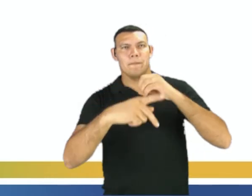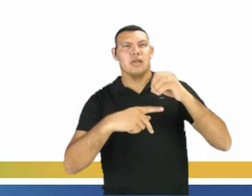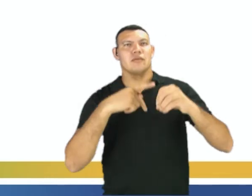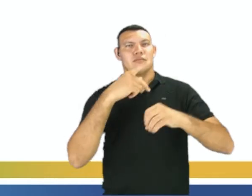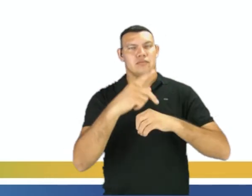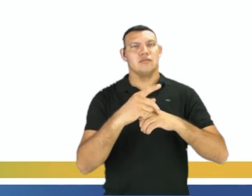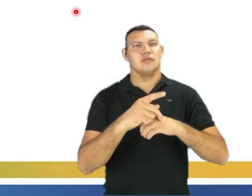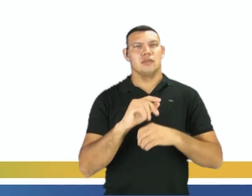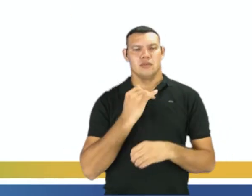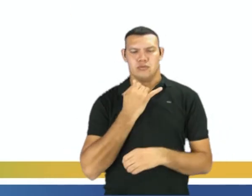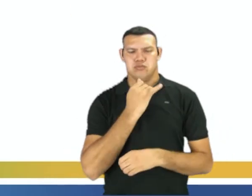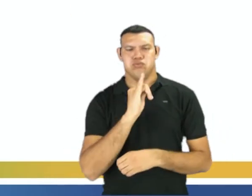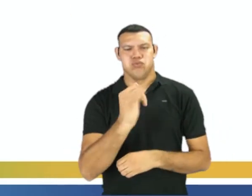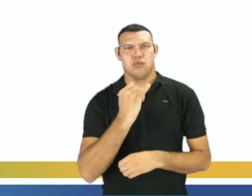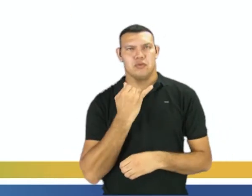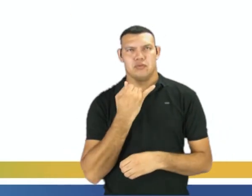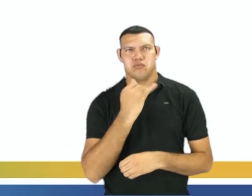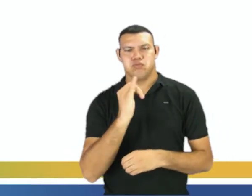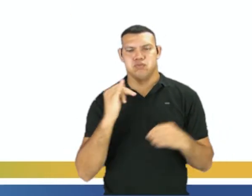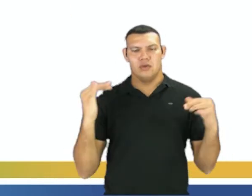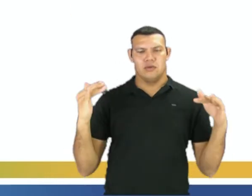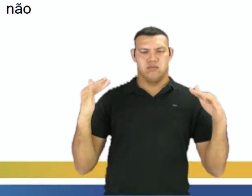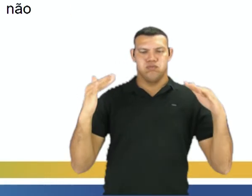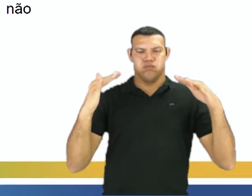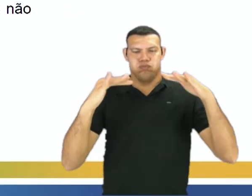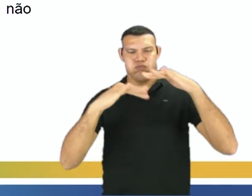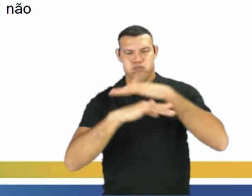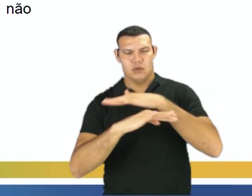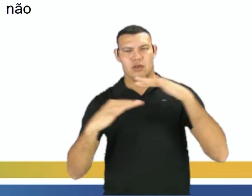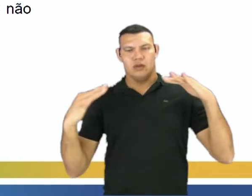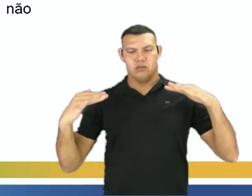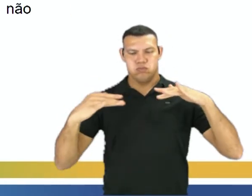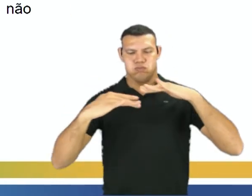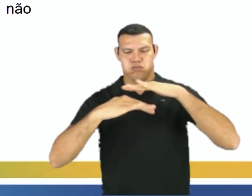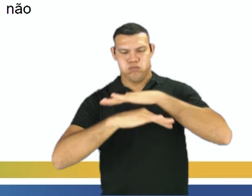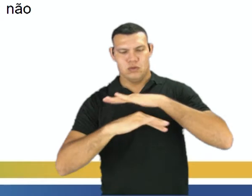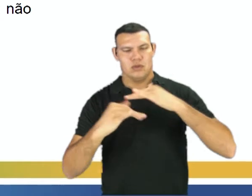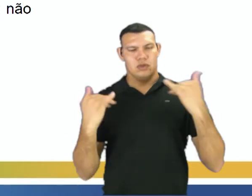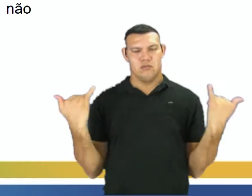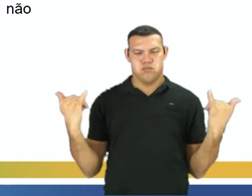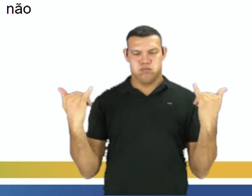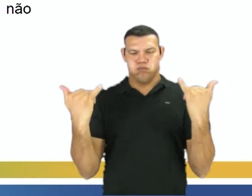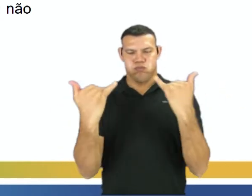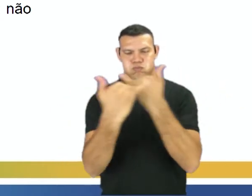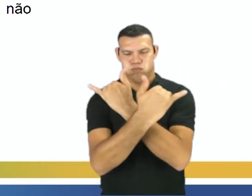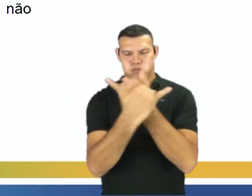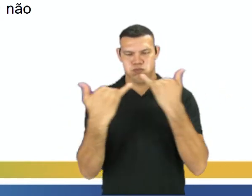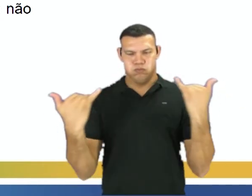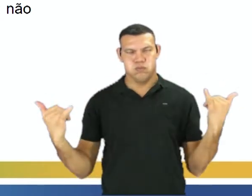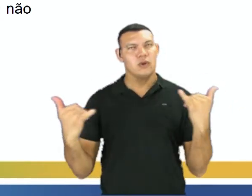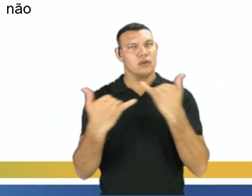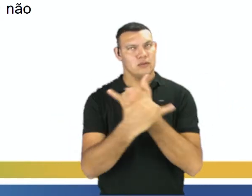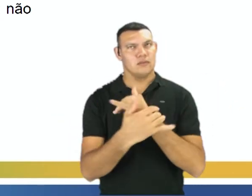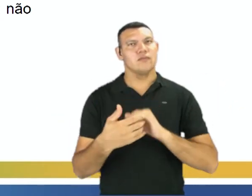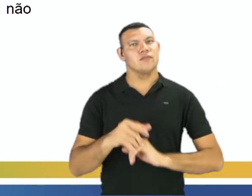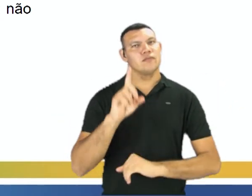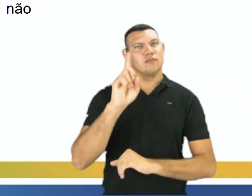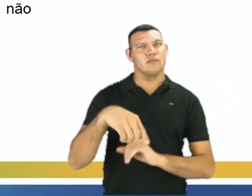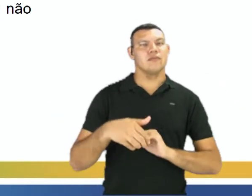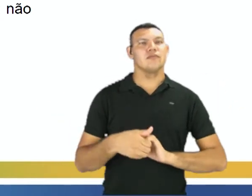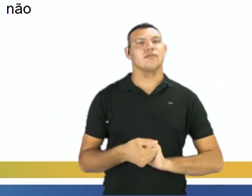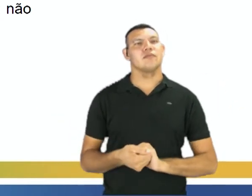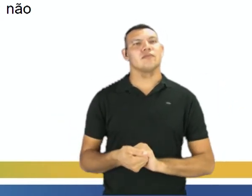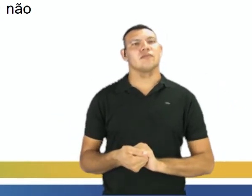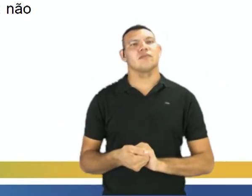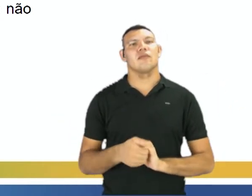corrente elétrica, pois ela possui íons. Então, a gente vai observar aqui, ó. Como a água é um líquido puro, sua concentração é tida igual